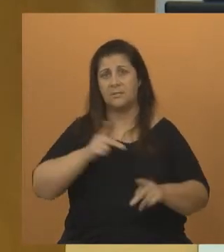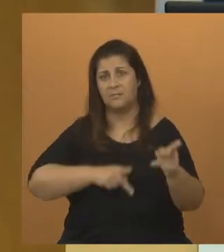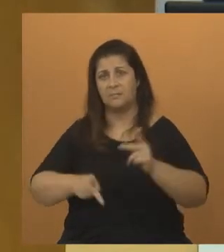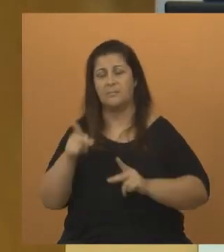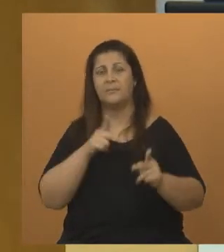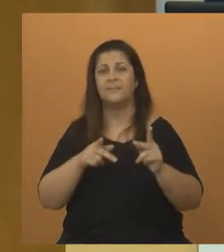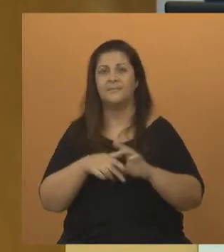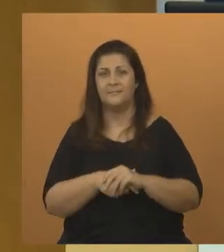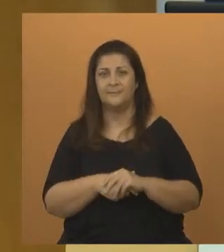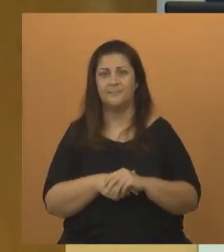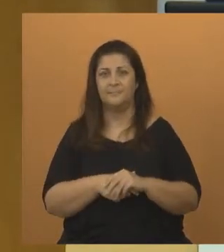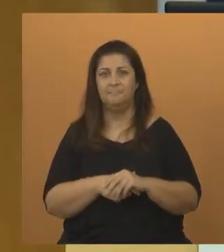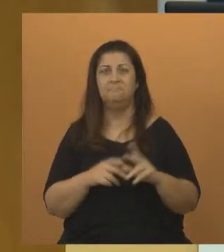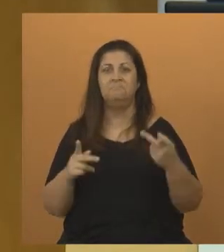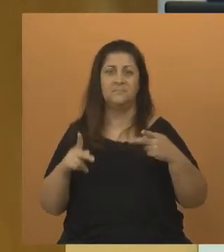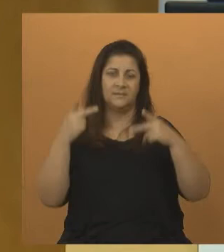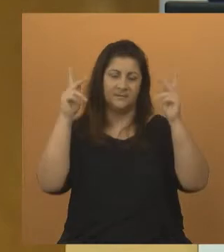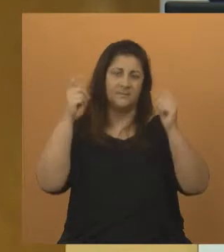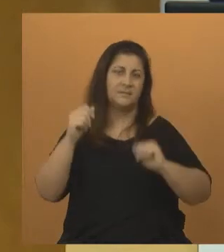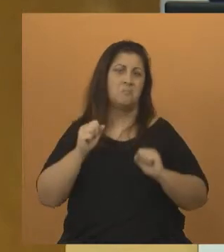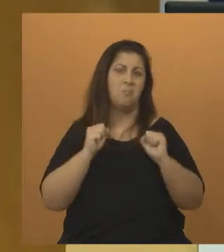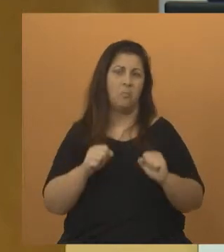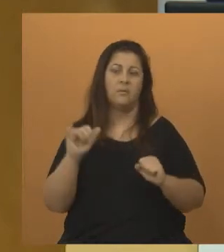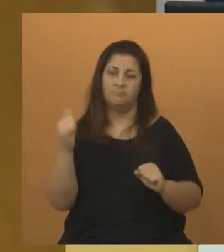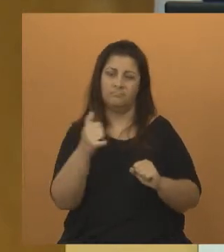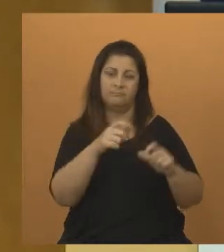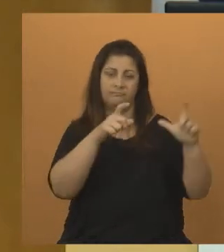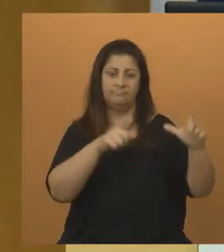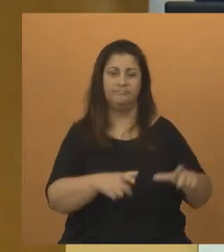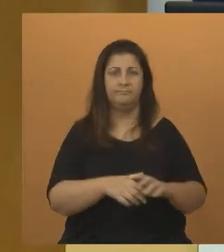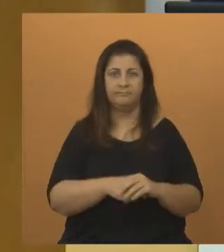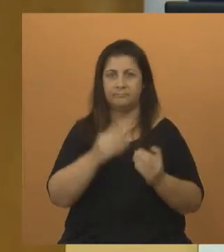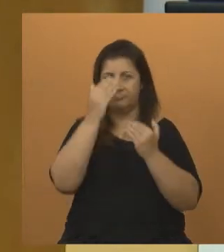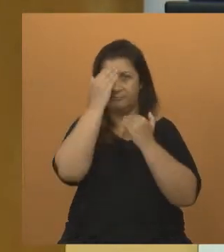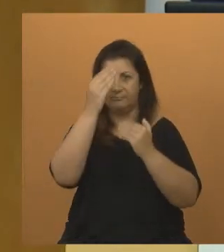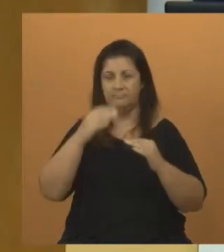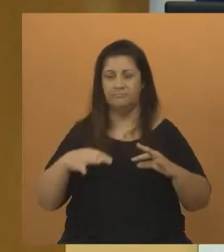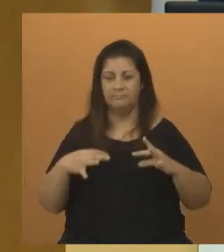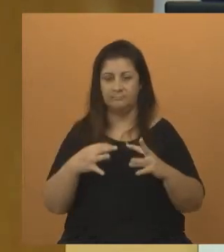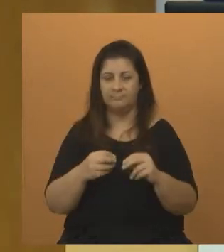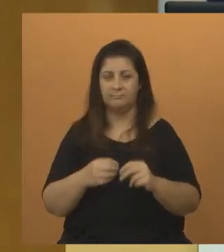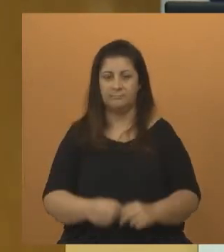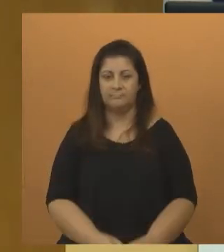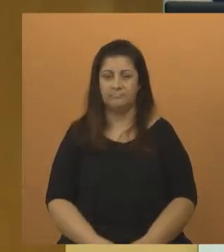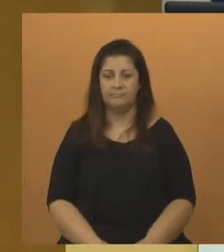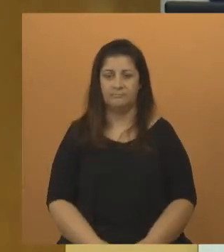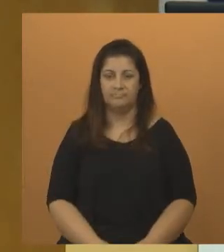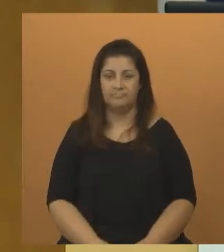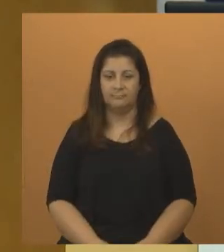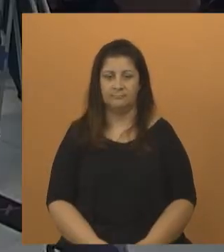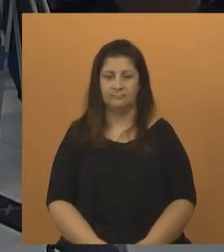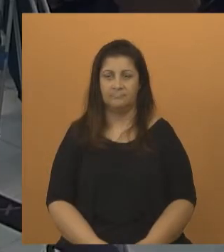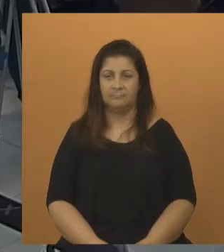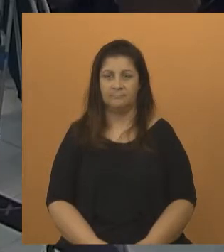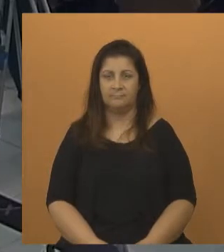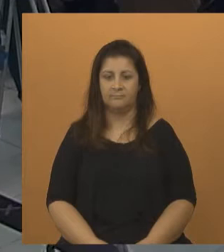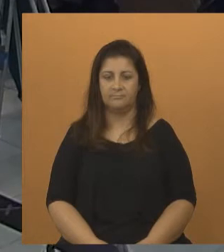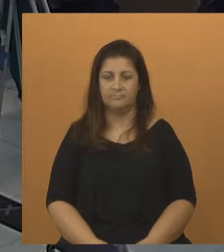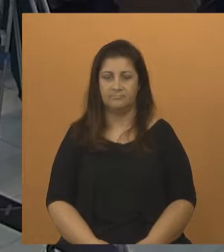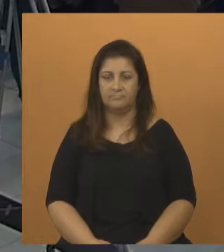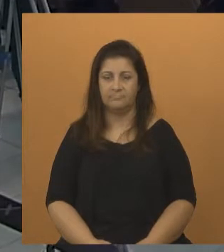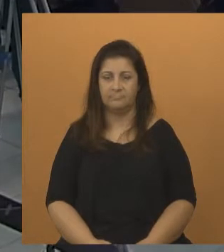Jacareí saia ganhando, que vai poder usufruir desses espaços. Muito obrigado a todos. O projeto continua em